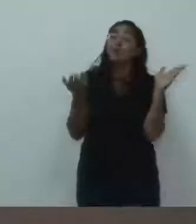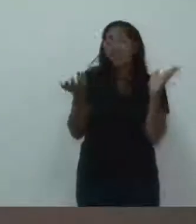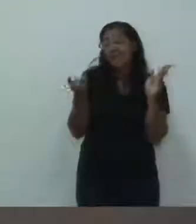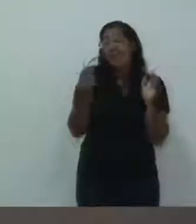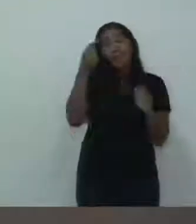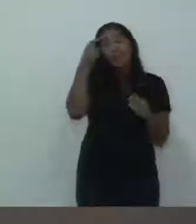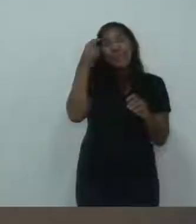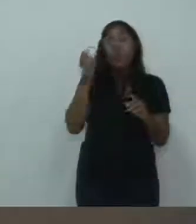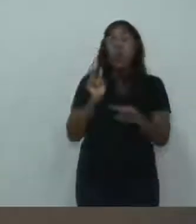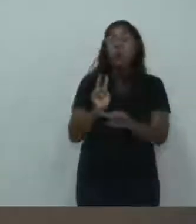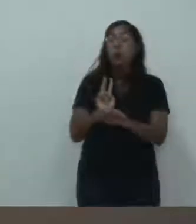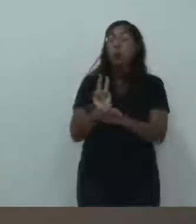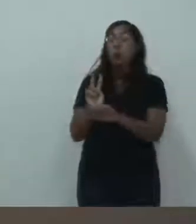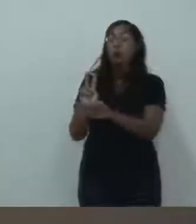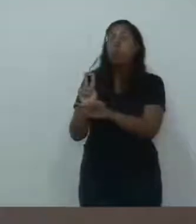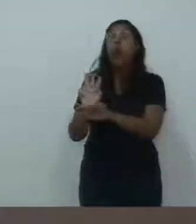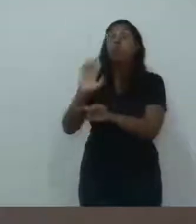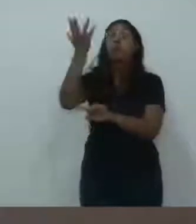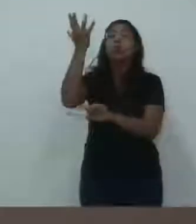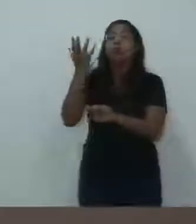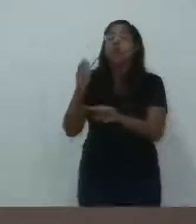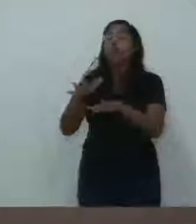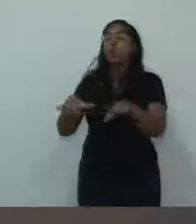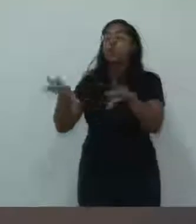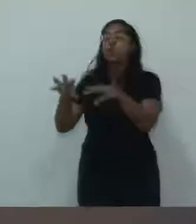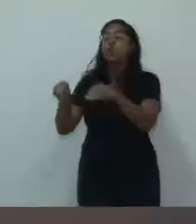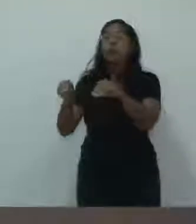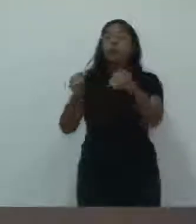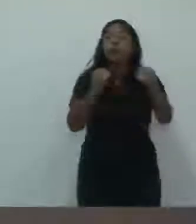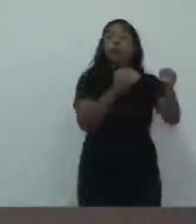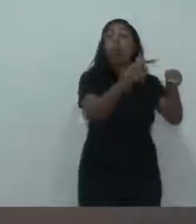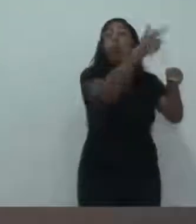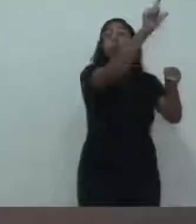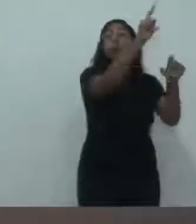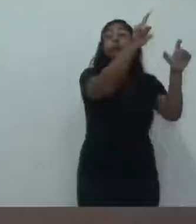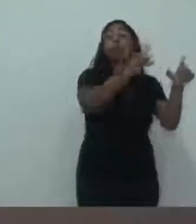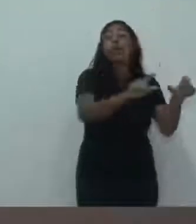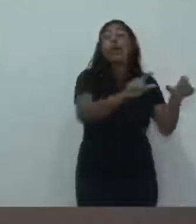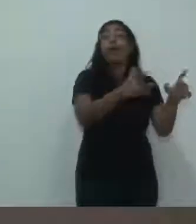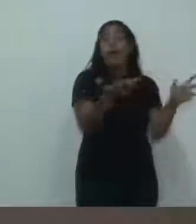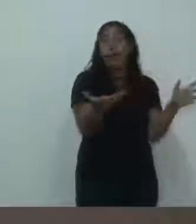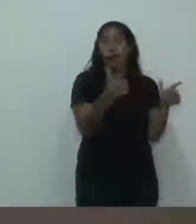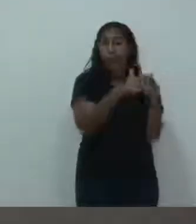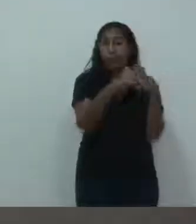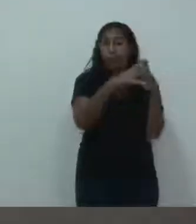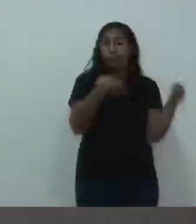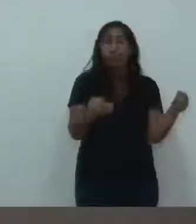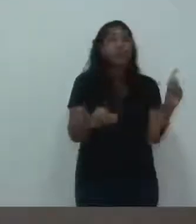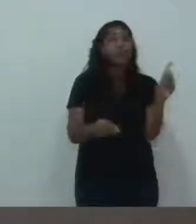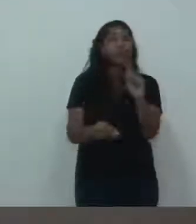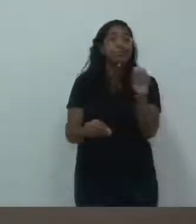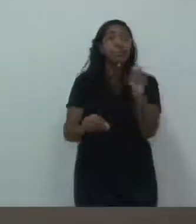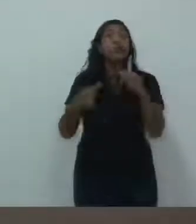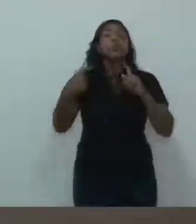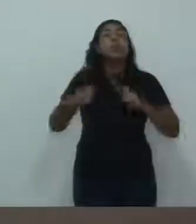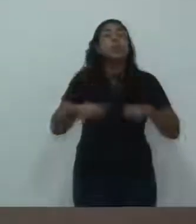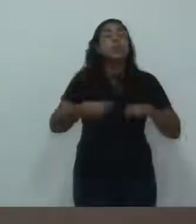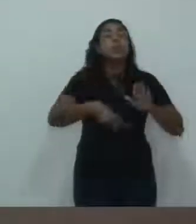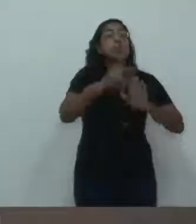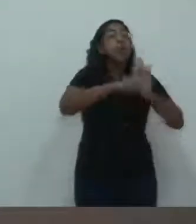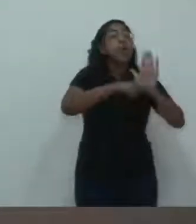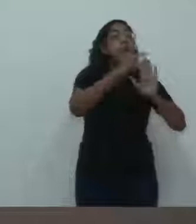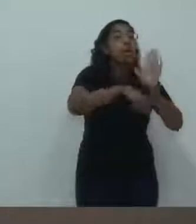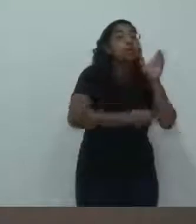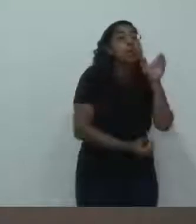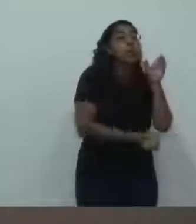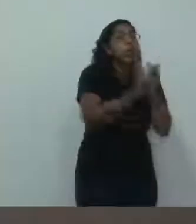é? Daí ele sai daquele cantinho, vai para outro cantinho, então não é a solução. A solução, de fato, buscar uma política pública